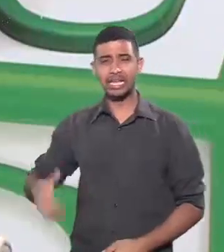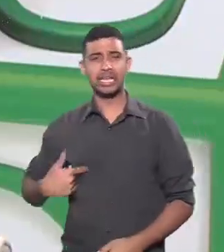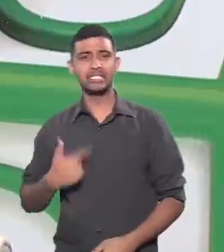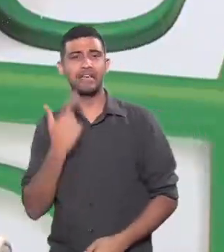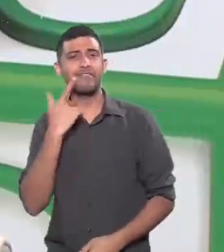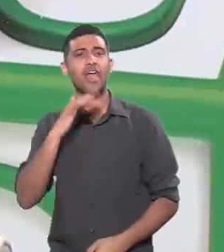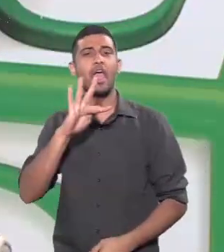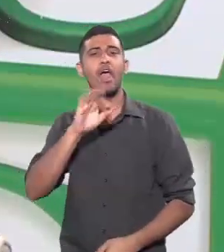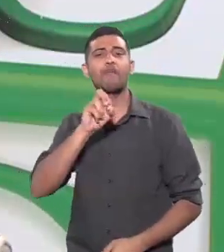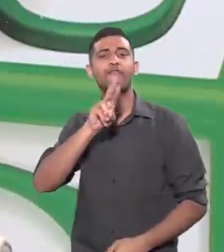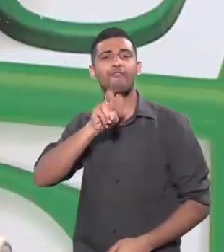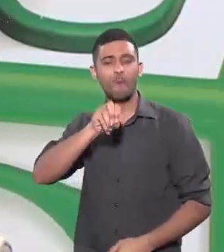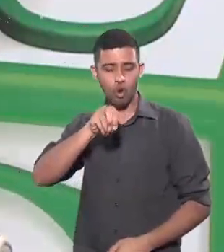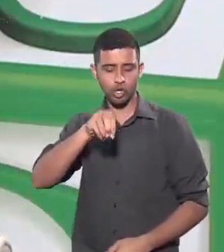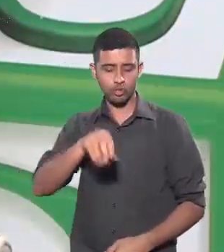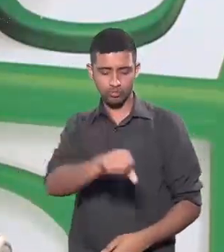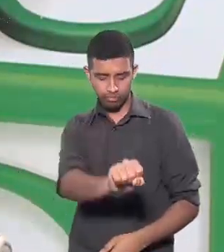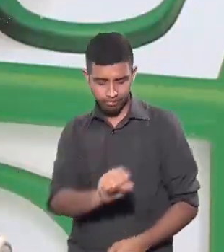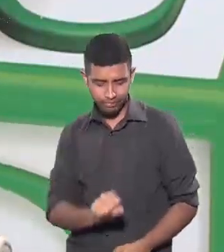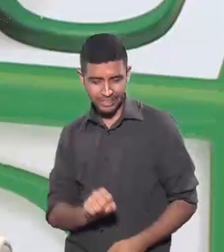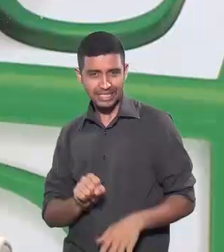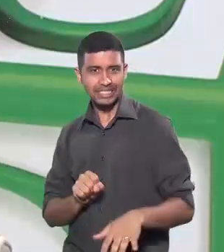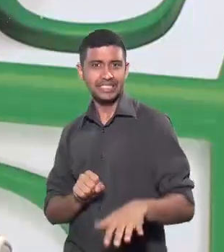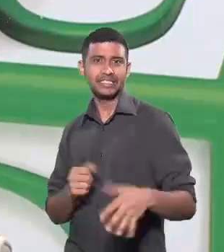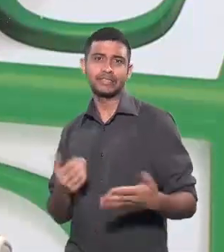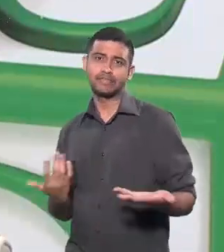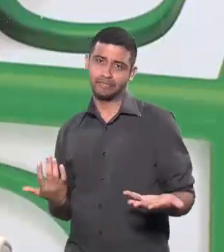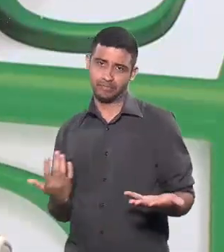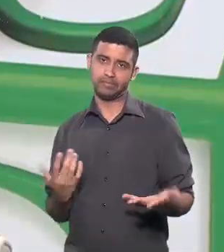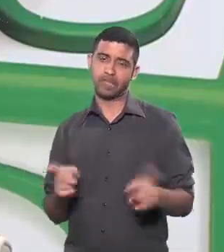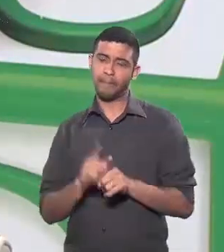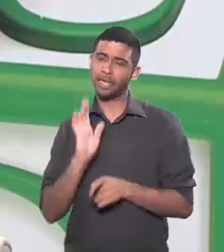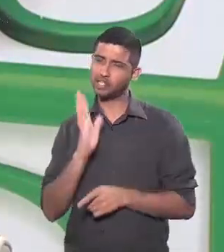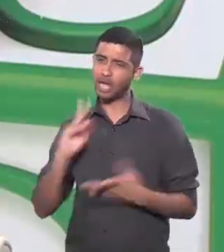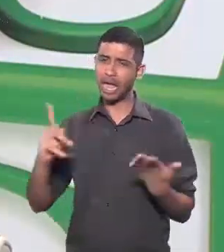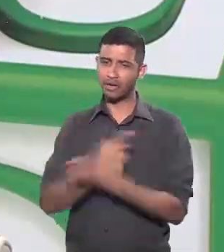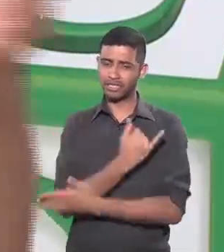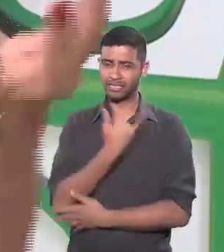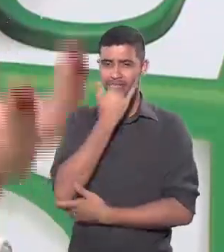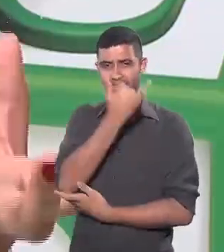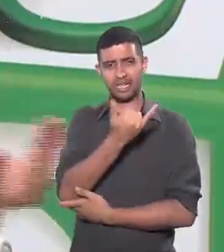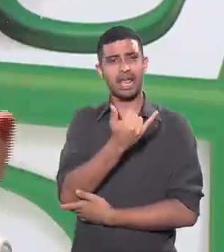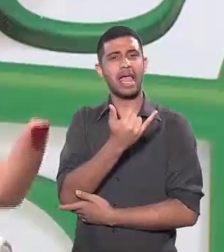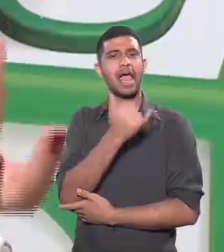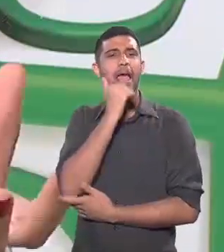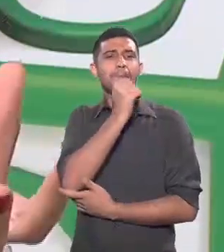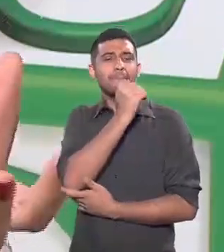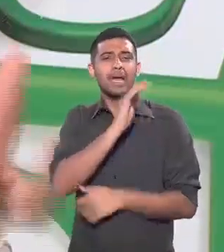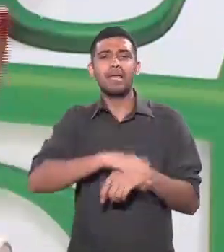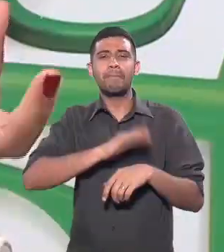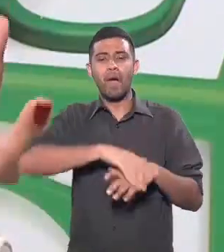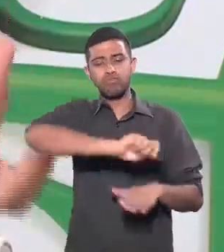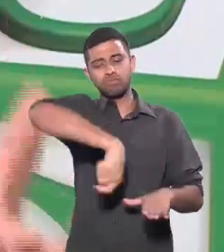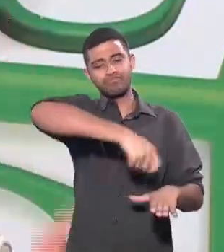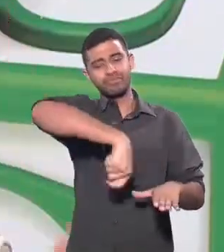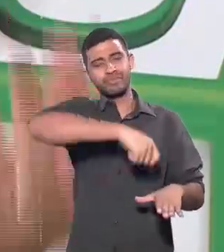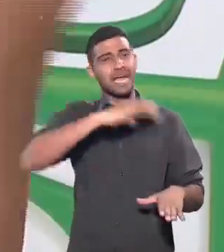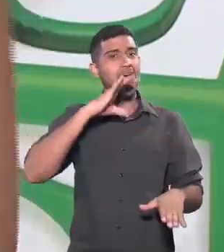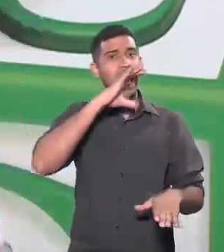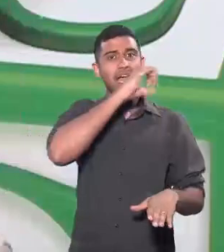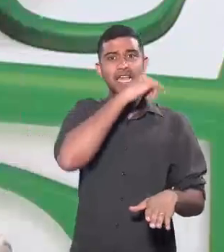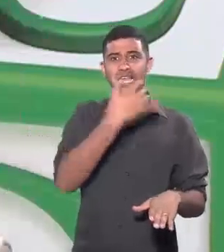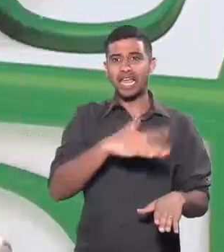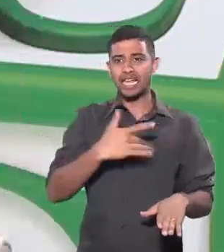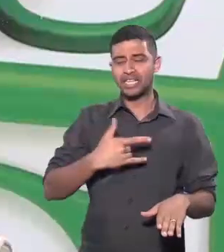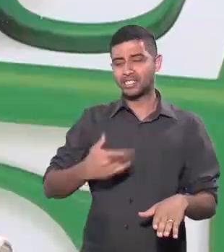forno. Ai, tadinho. Já peguei acidentes de criança que estava fazendo a mãe manipulando alguma coisa quente, né, líquido,